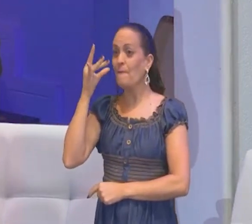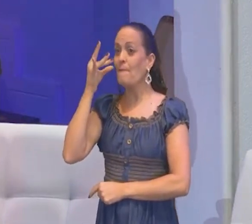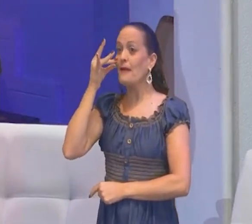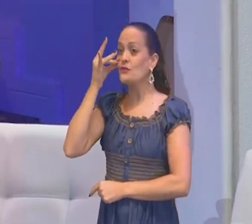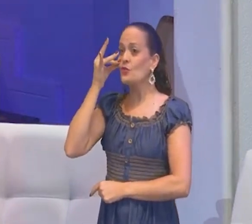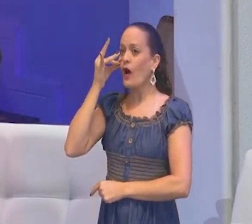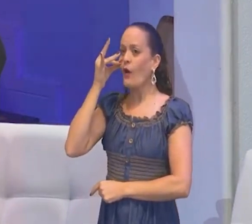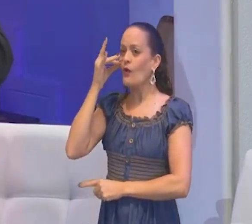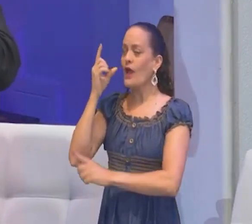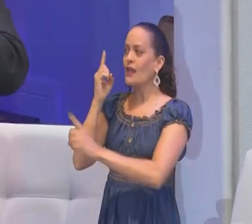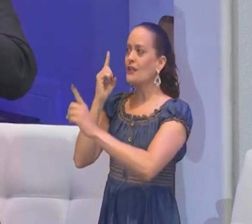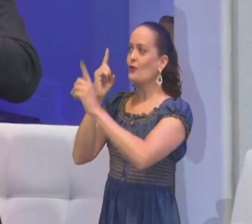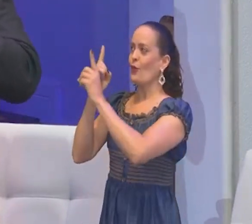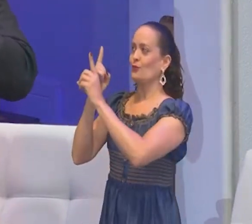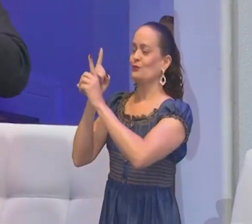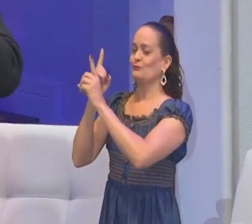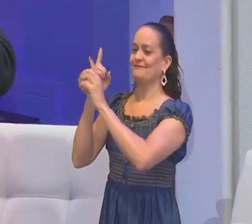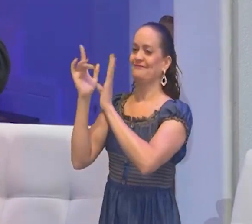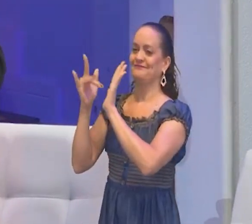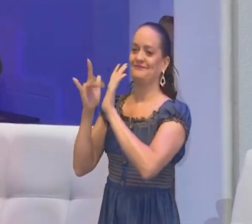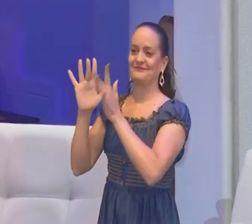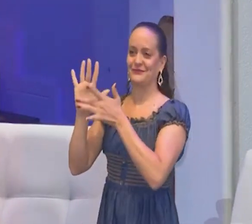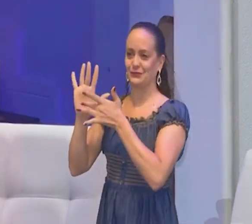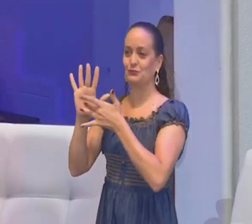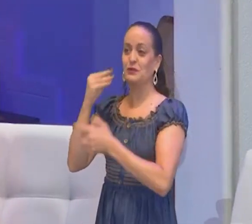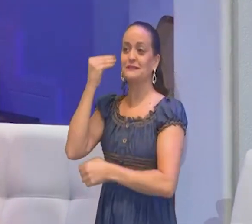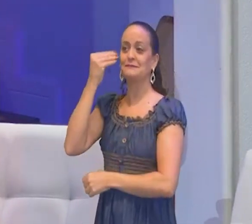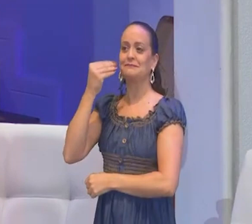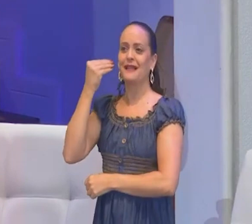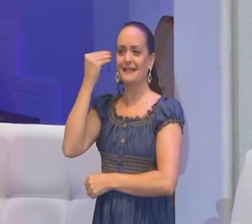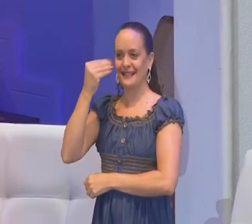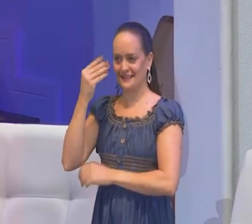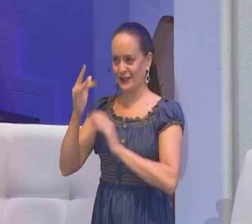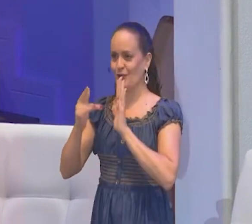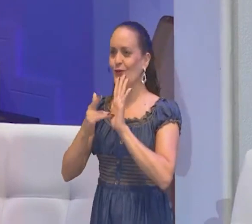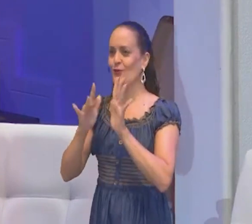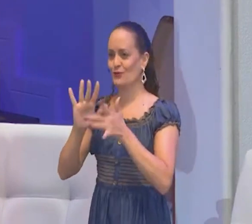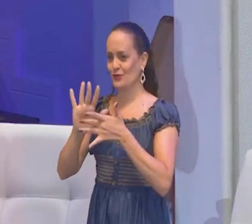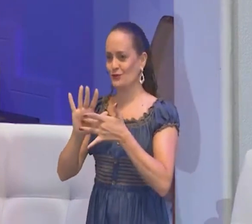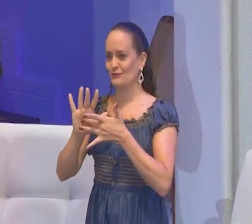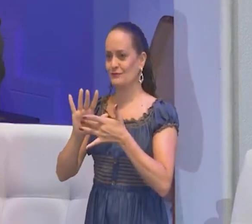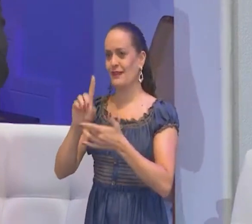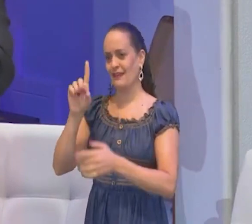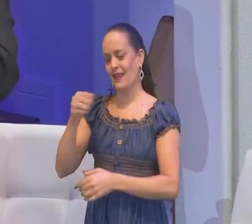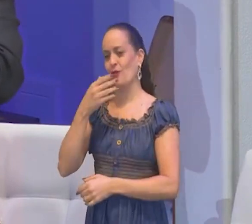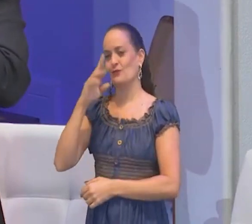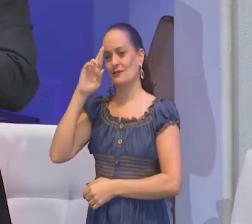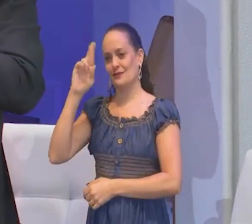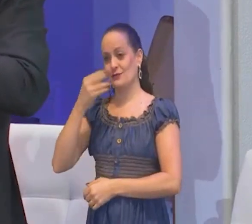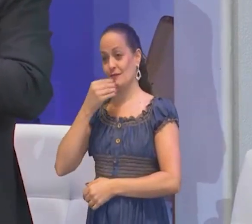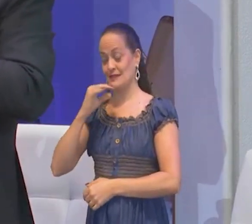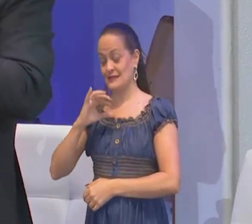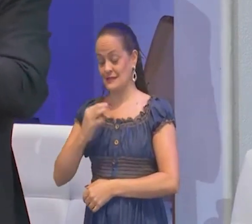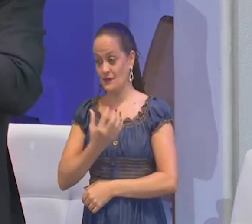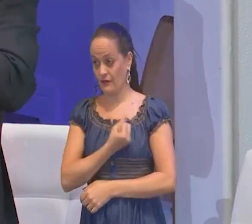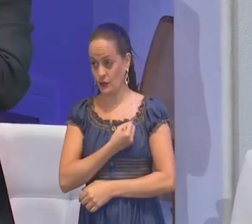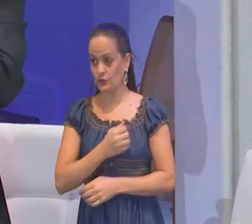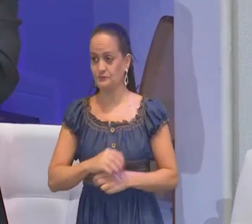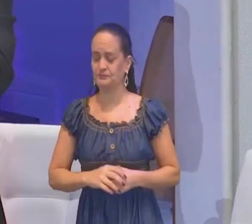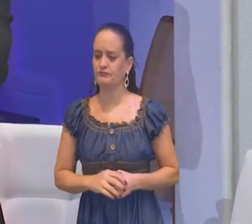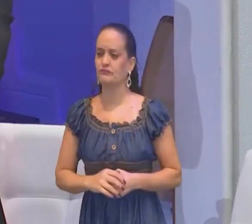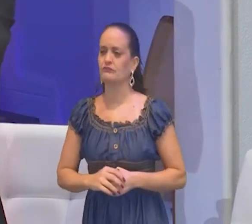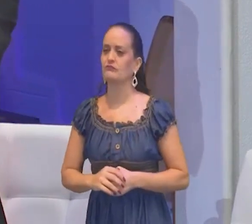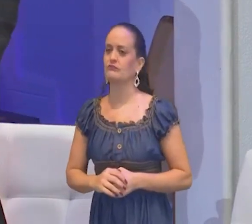com Jesus, o nosso Senhor e o nosso Salvador. Nesta manhã, alguns